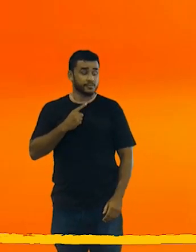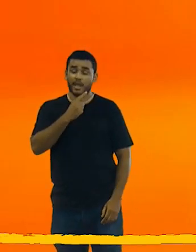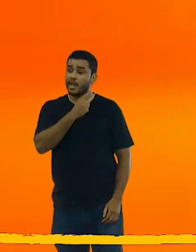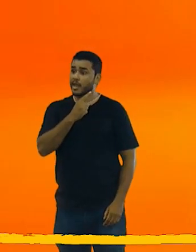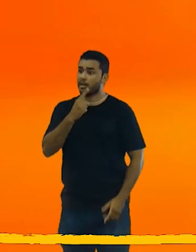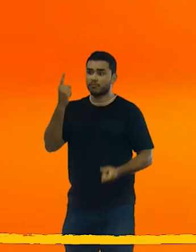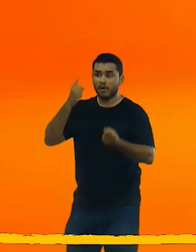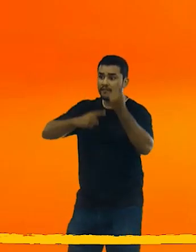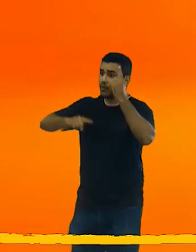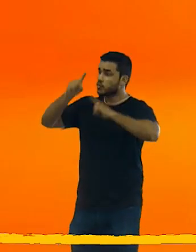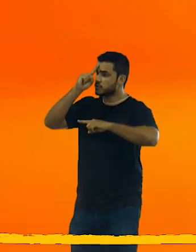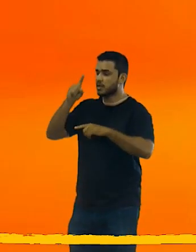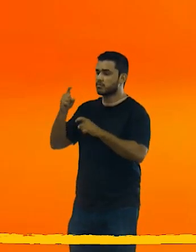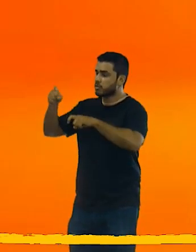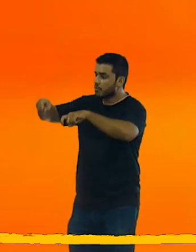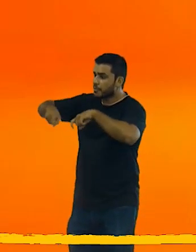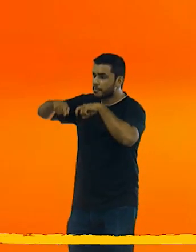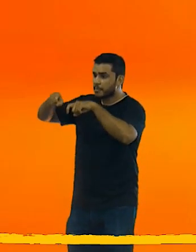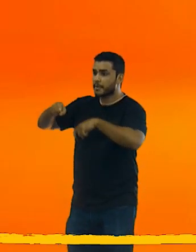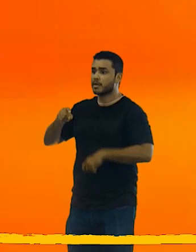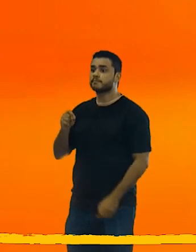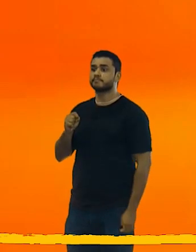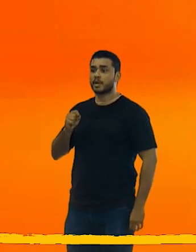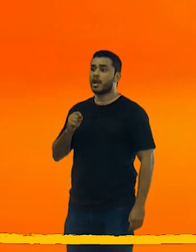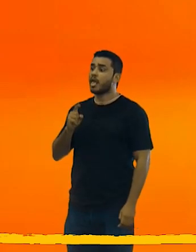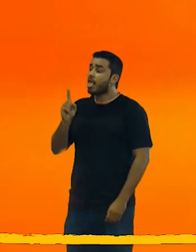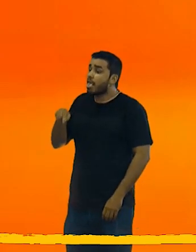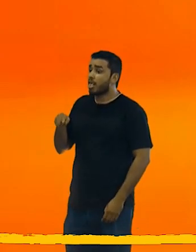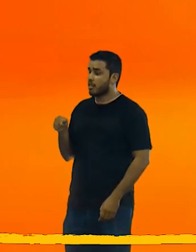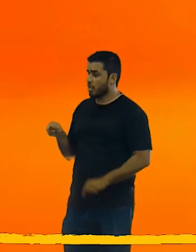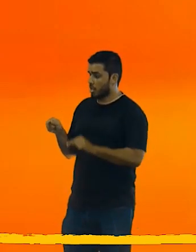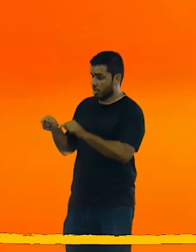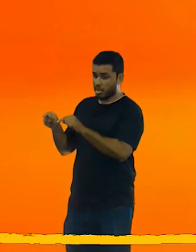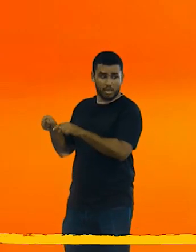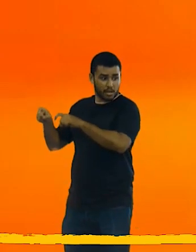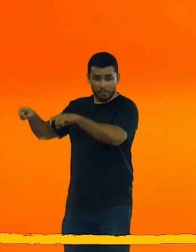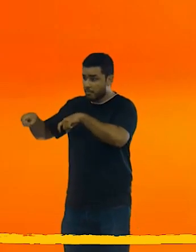técnica, tecnológica e científica do homem ligado ao setor